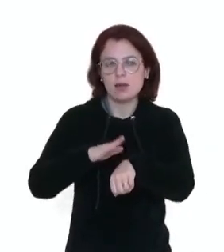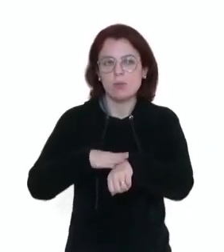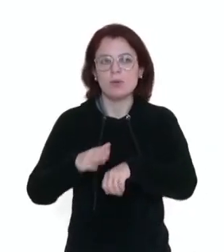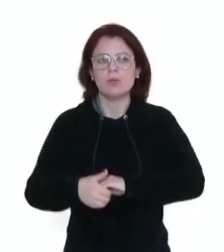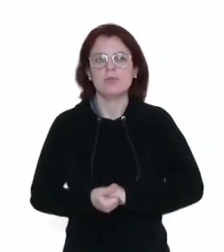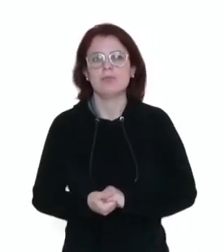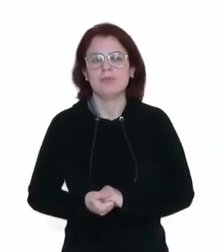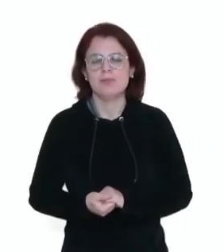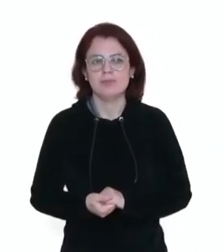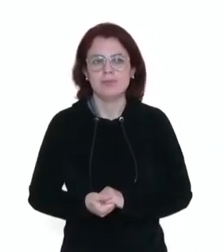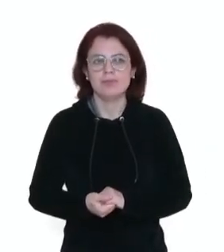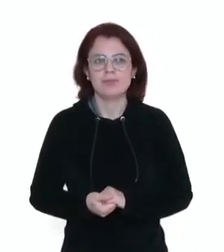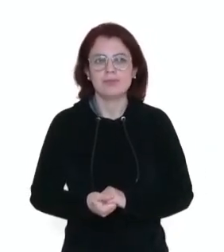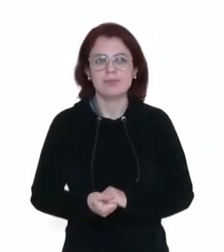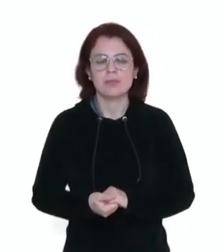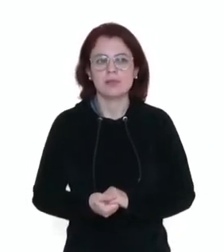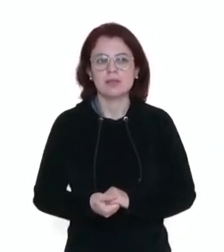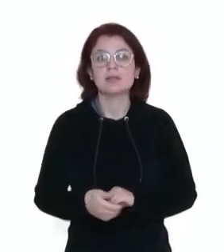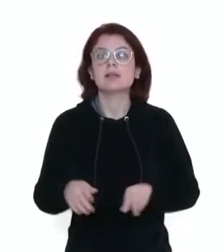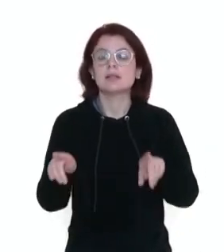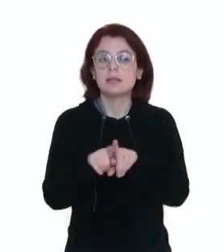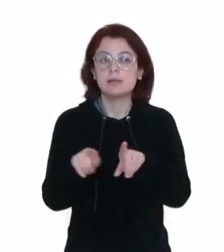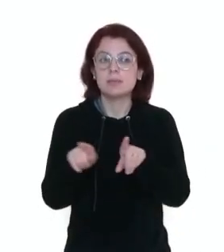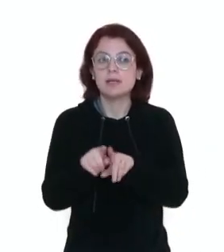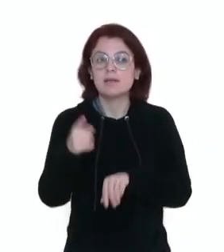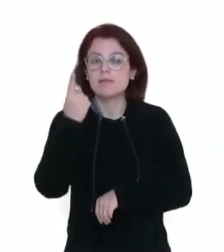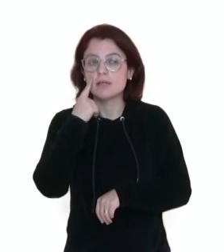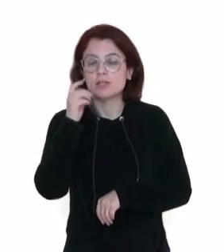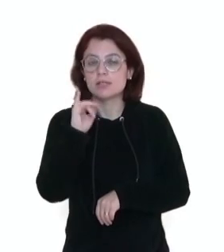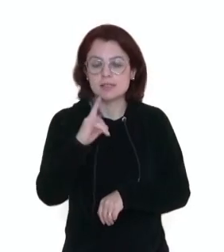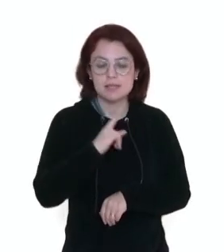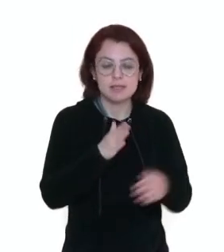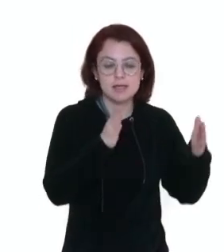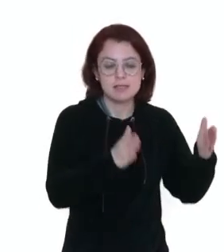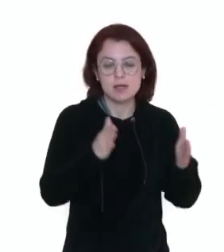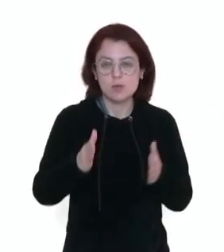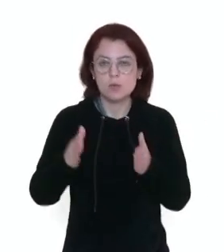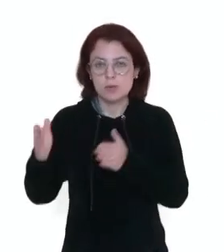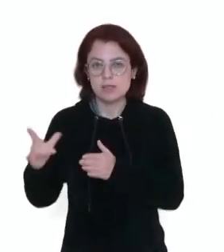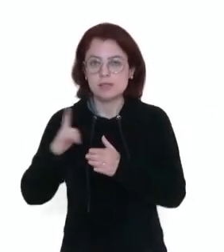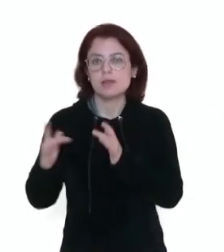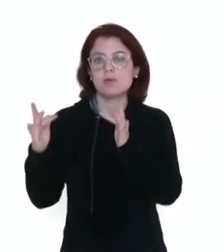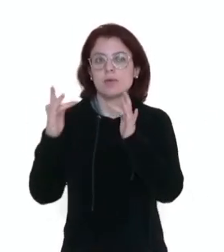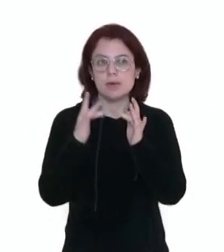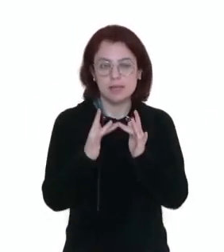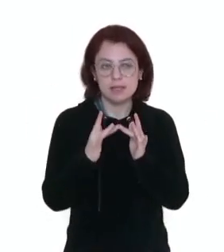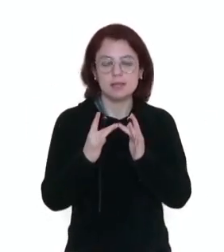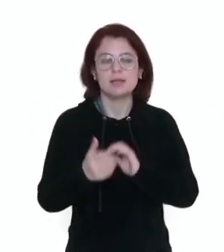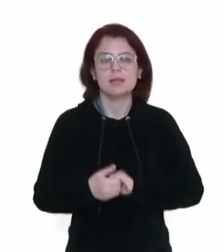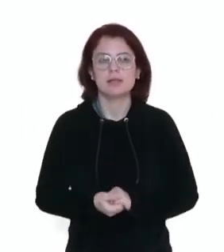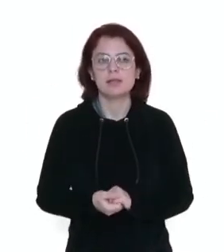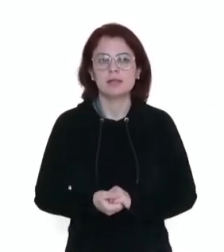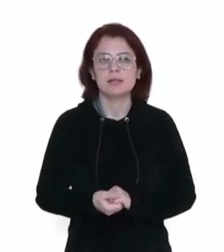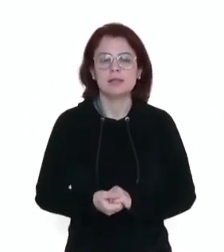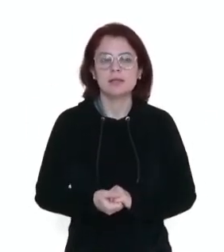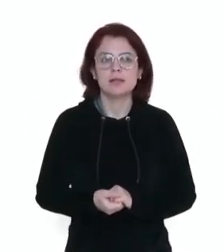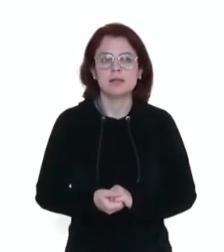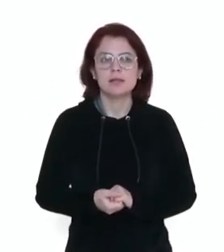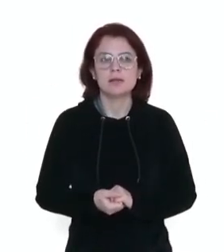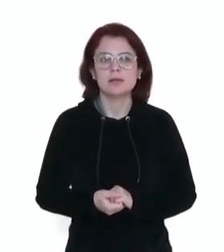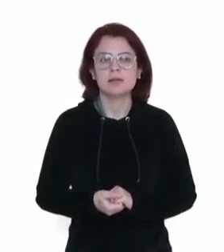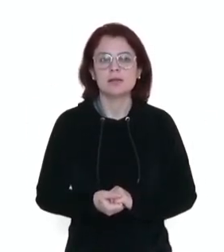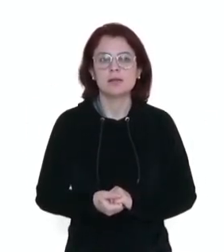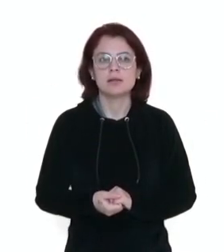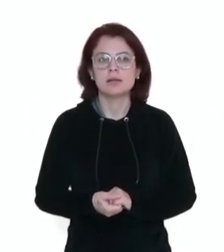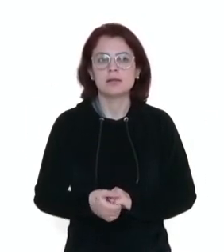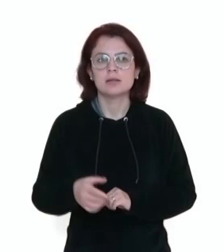personagens, do espaço, etc. Também veja se a sequência é coerente, né? Tem que ter uma sequência de ações dos personagens na qual